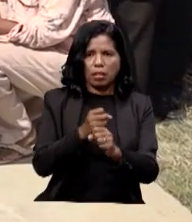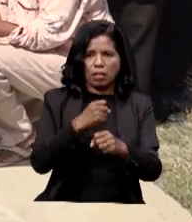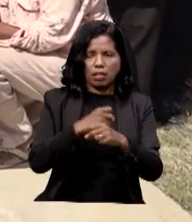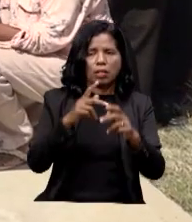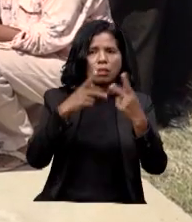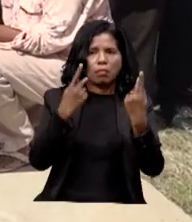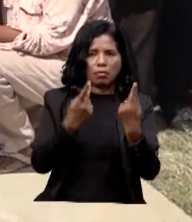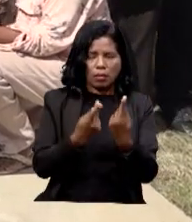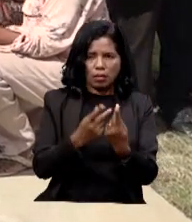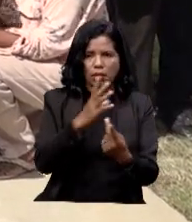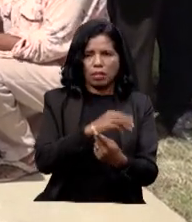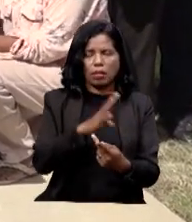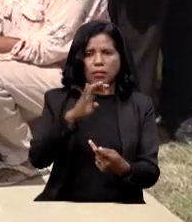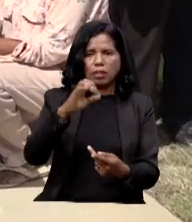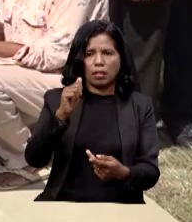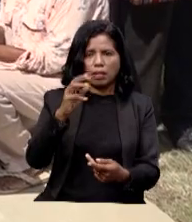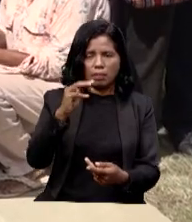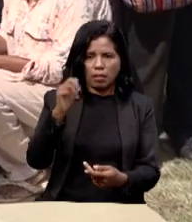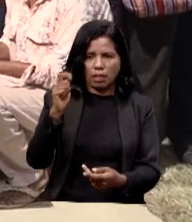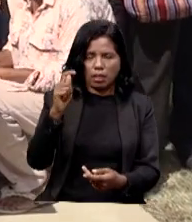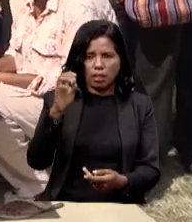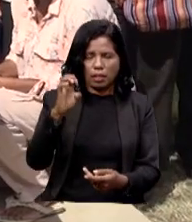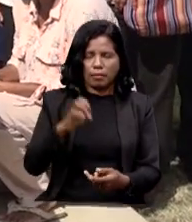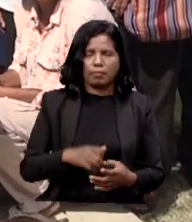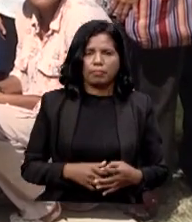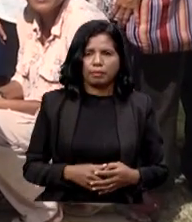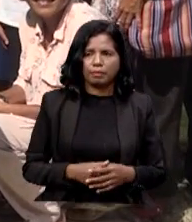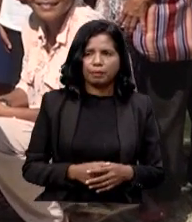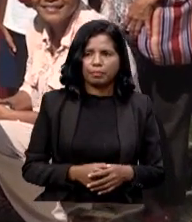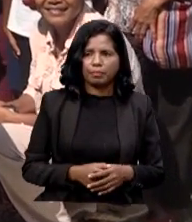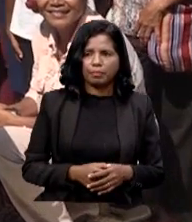Companhia Local Biamate. Agustin da Costa, bem-vindo, Ximenes, GMN.